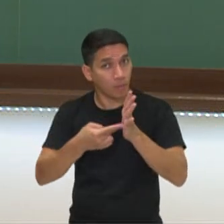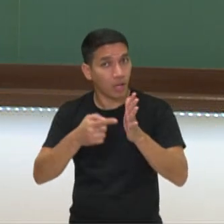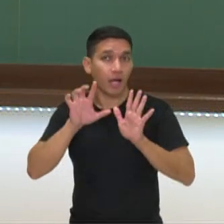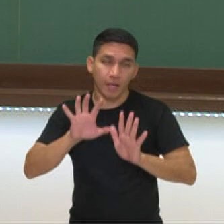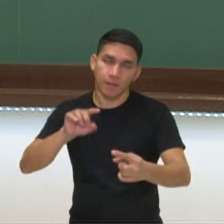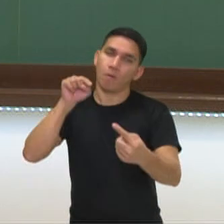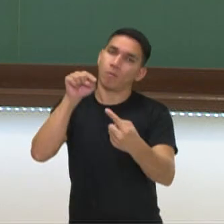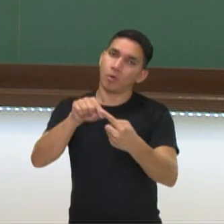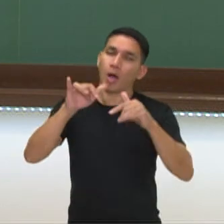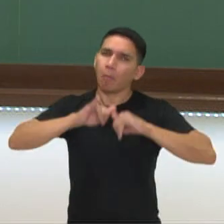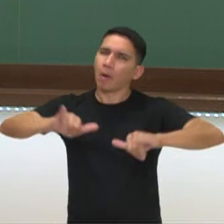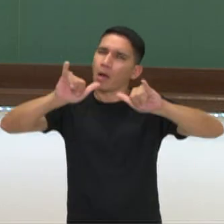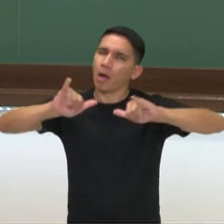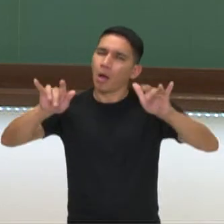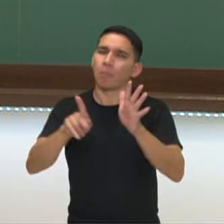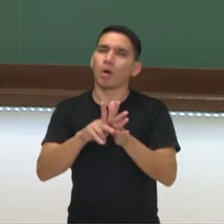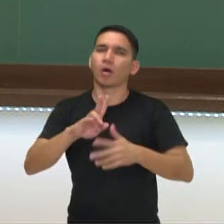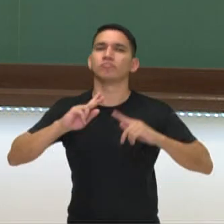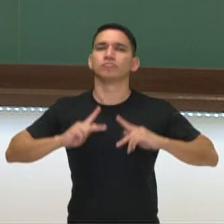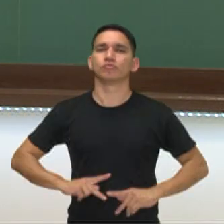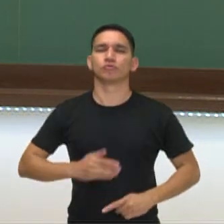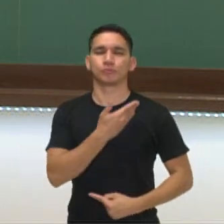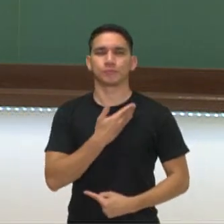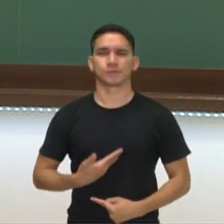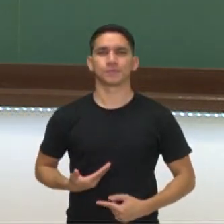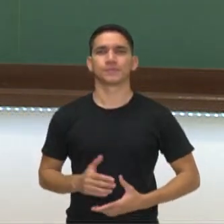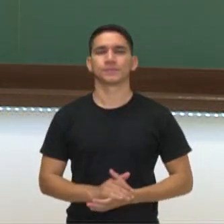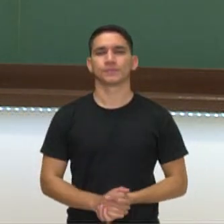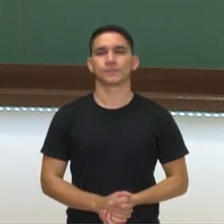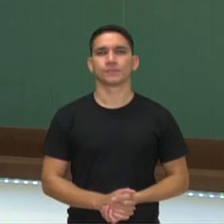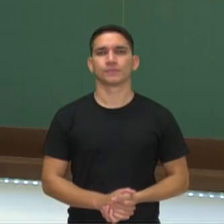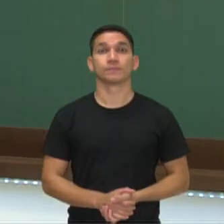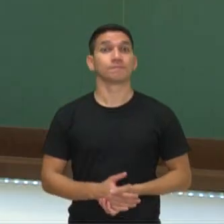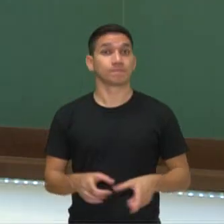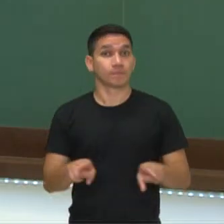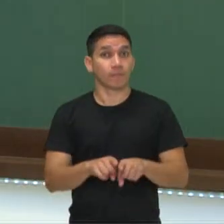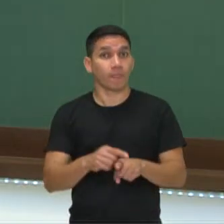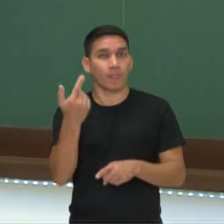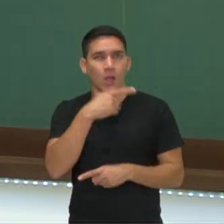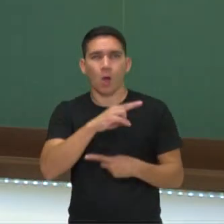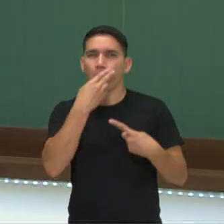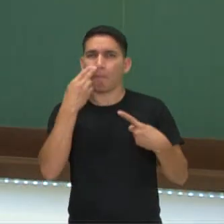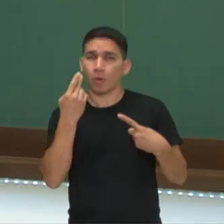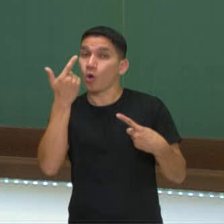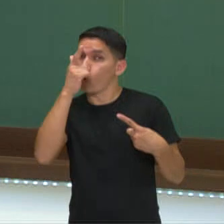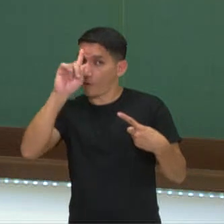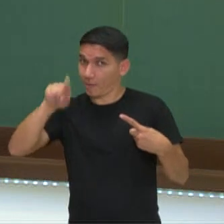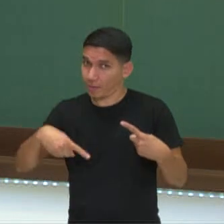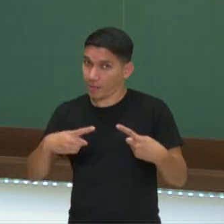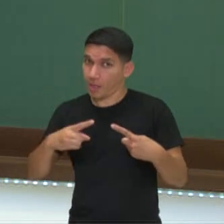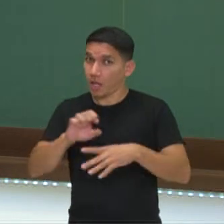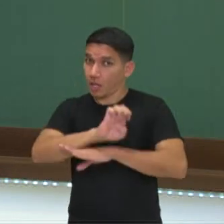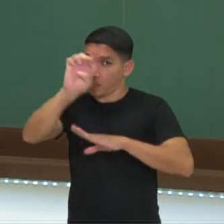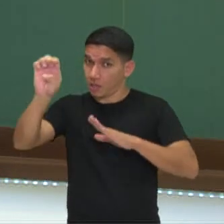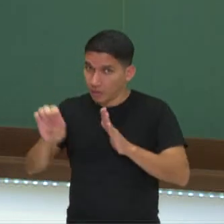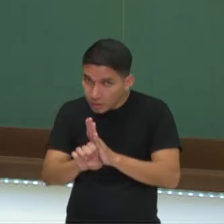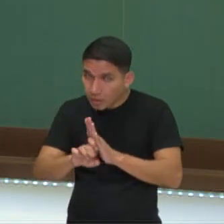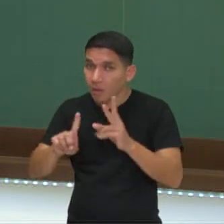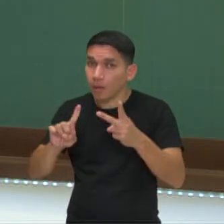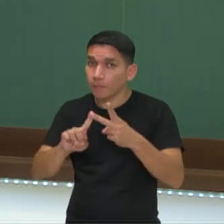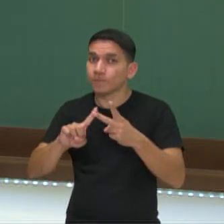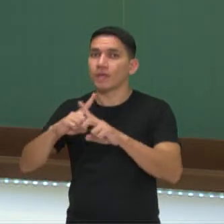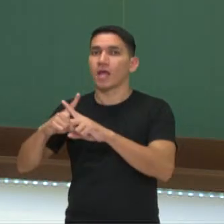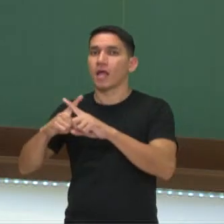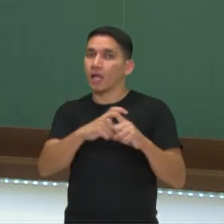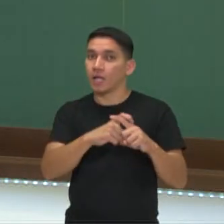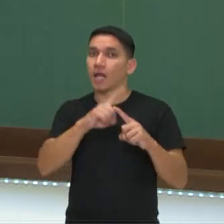essa propaganda da força do governo. Além de Mussolini, também nós temos como governo totalitário o nazismo,